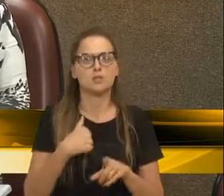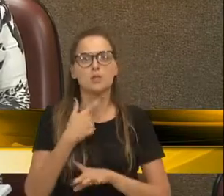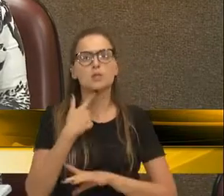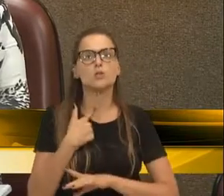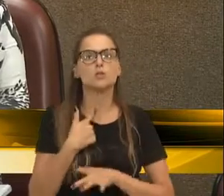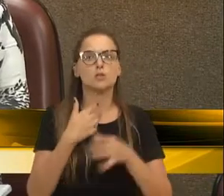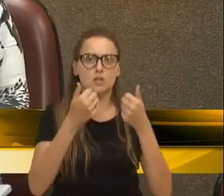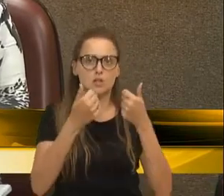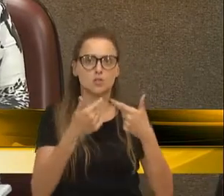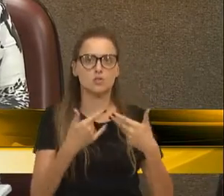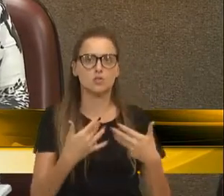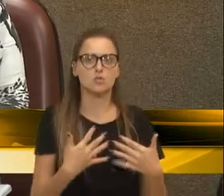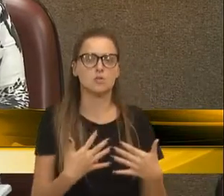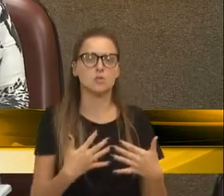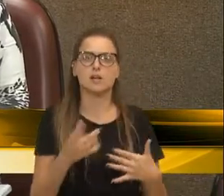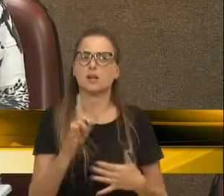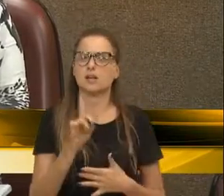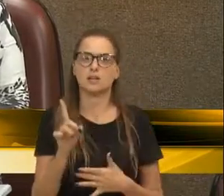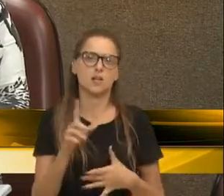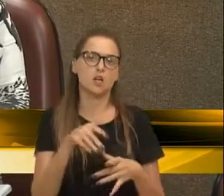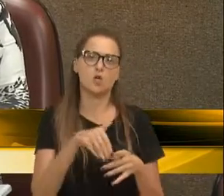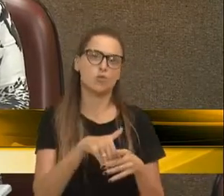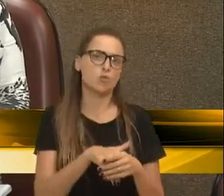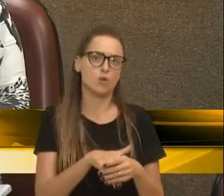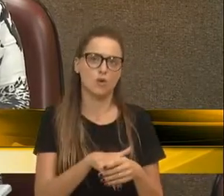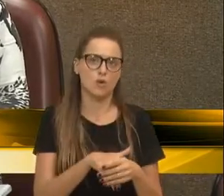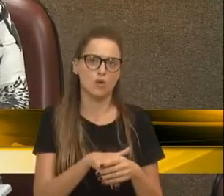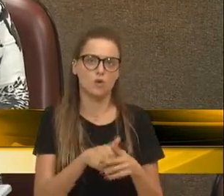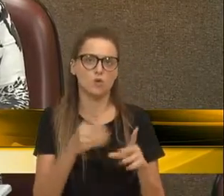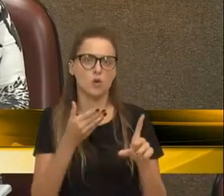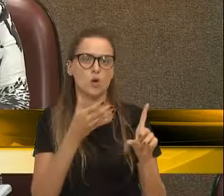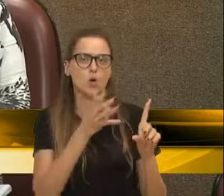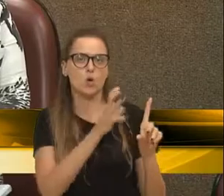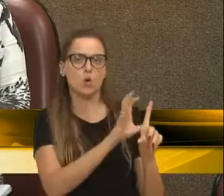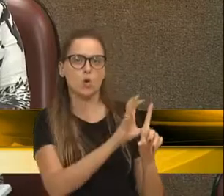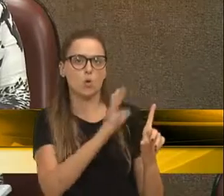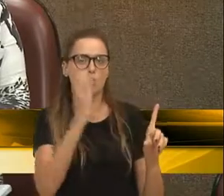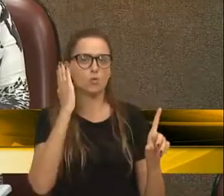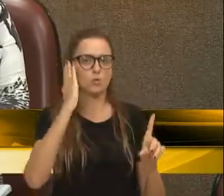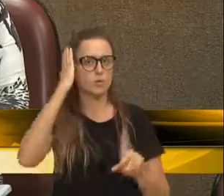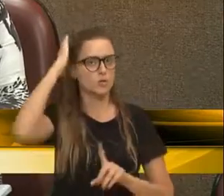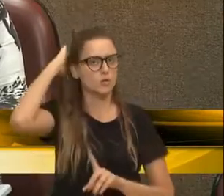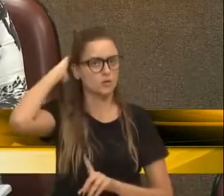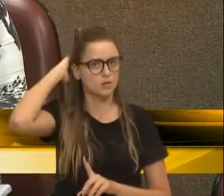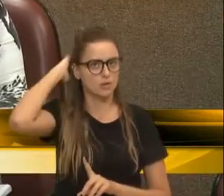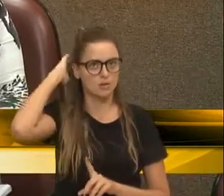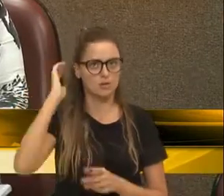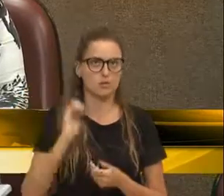esclarecer que não é um voto contra o senhor prefeito Daniel Guerra.